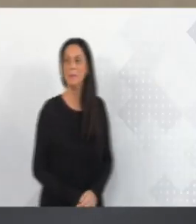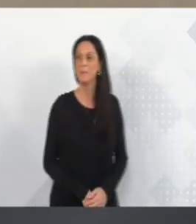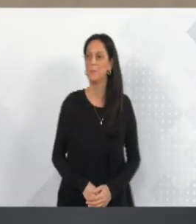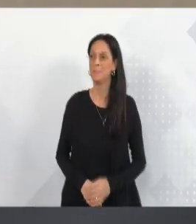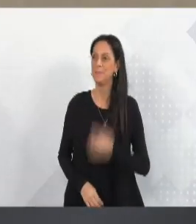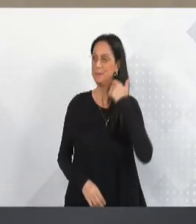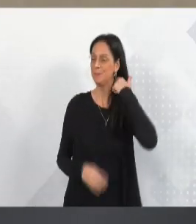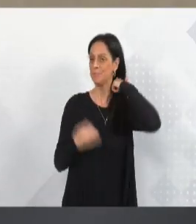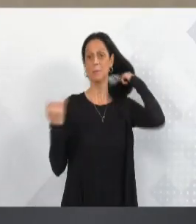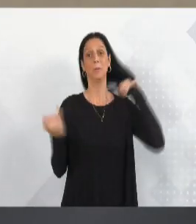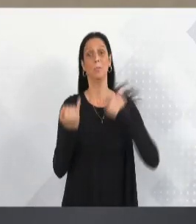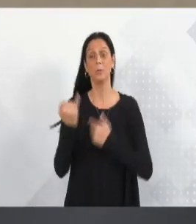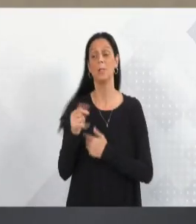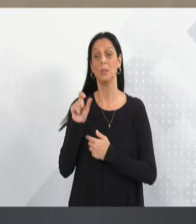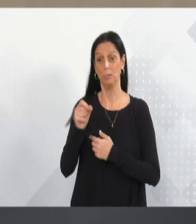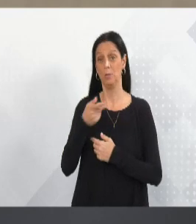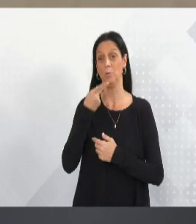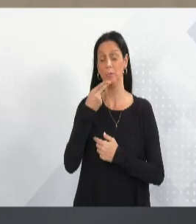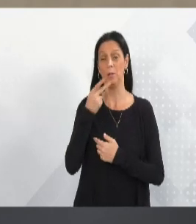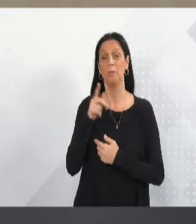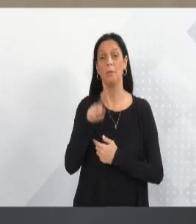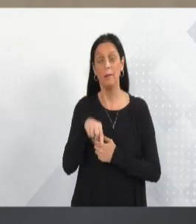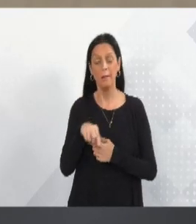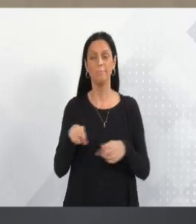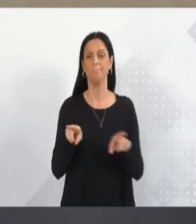muito importante a sua fala e dizer de que